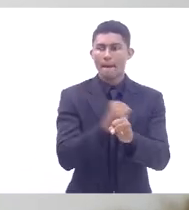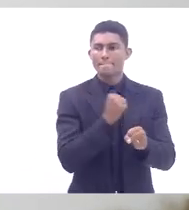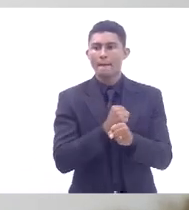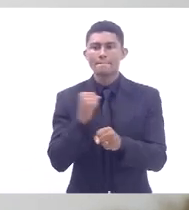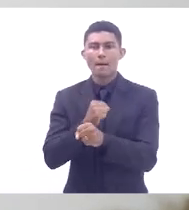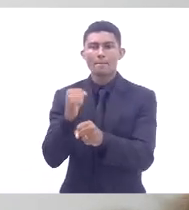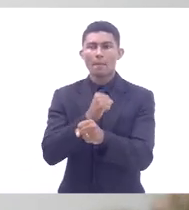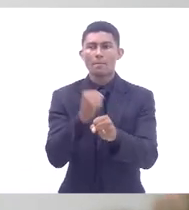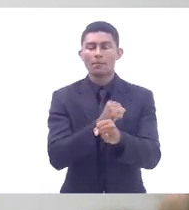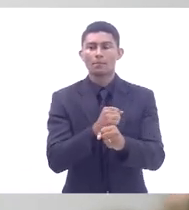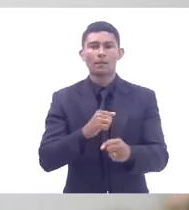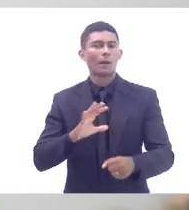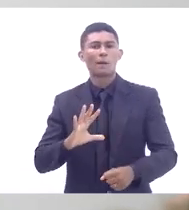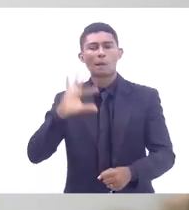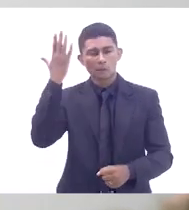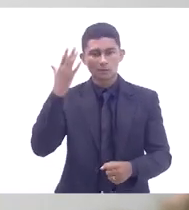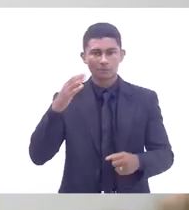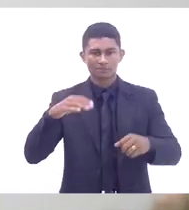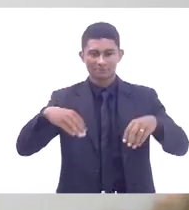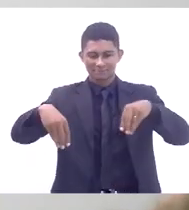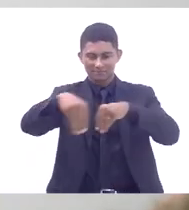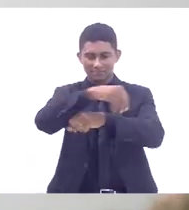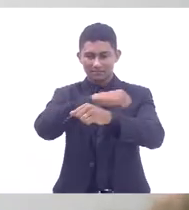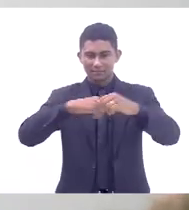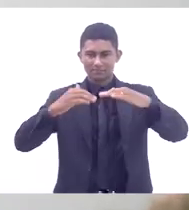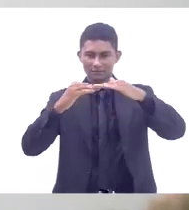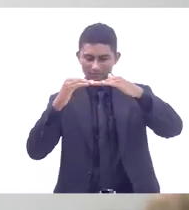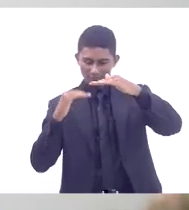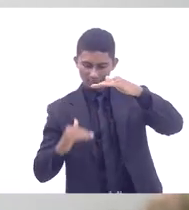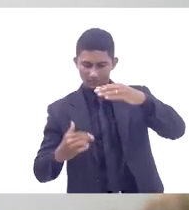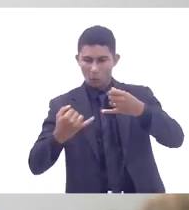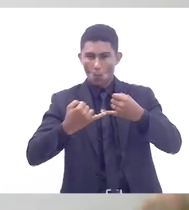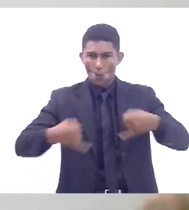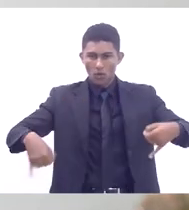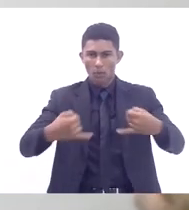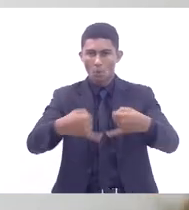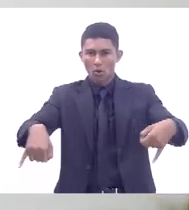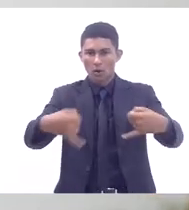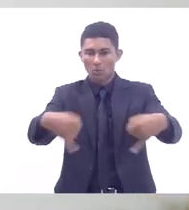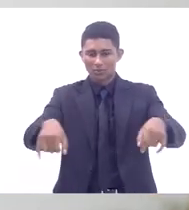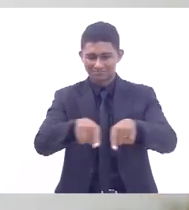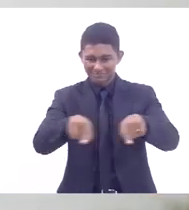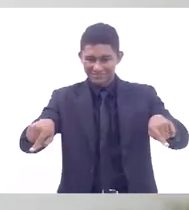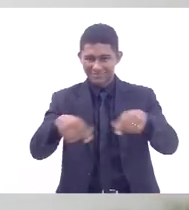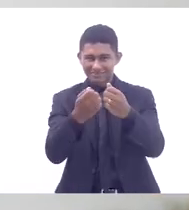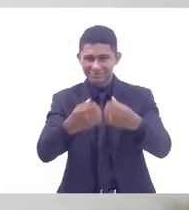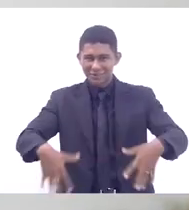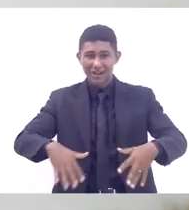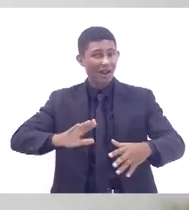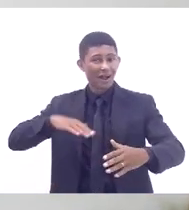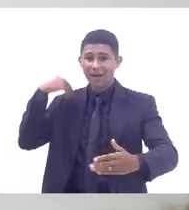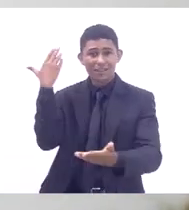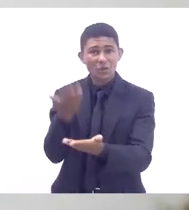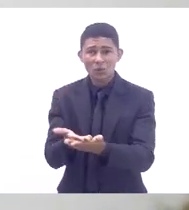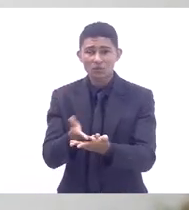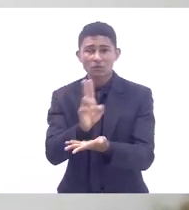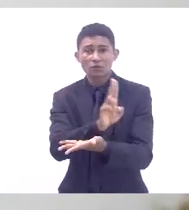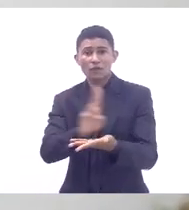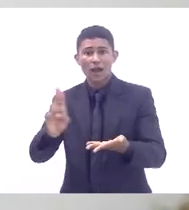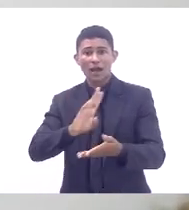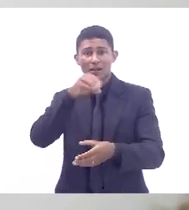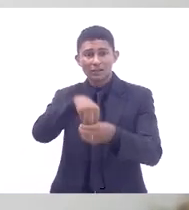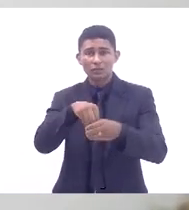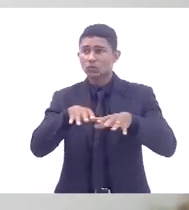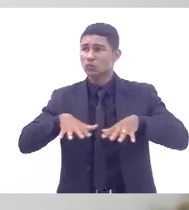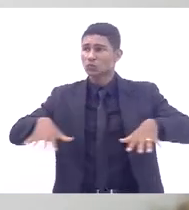afetados os cabos subterrâneos na semana passada até hoje na verdade toda a universidade está sem luz